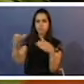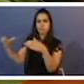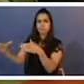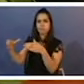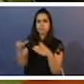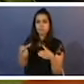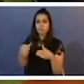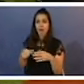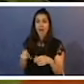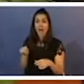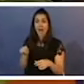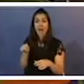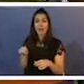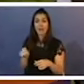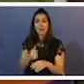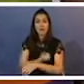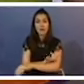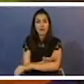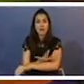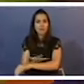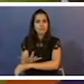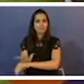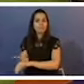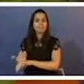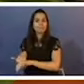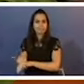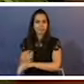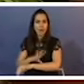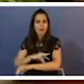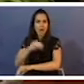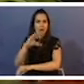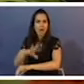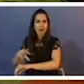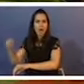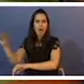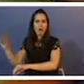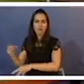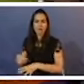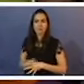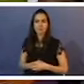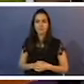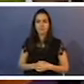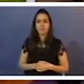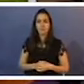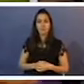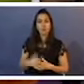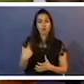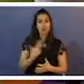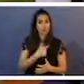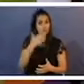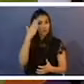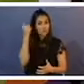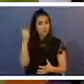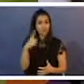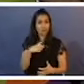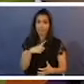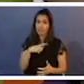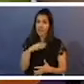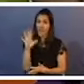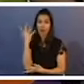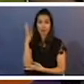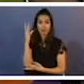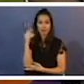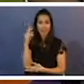régias e Aqui nós temos campo né com capim grama e o campo a gente sabe que ele não as